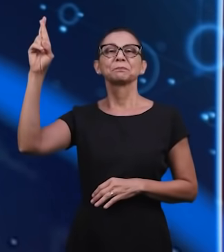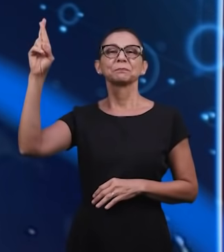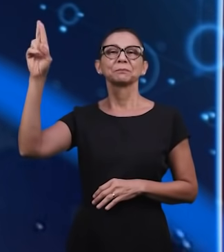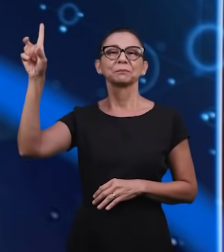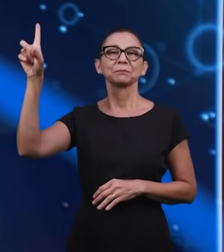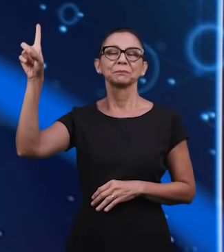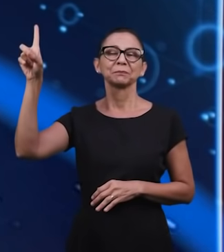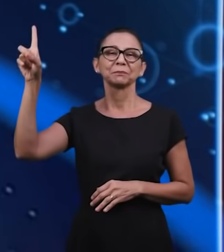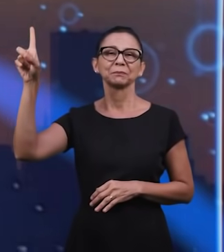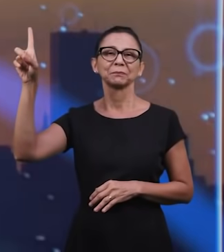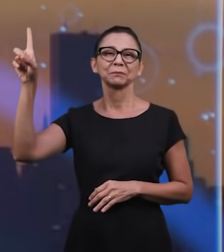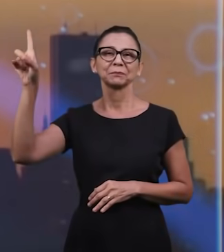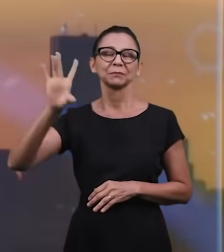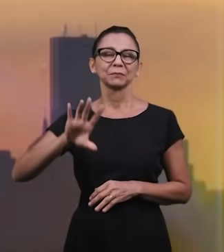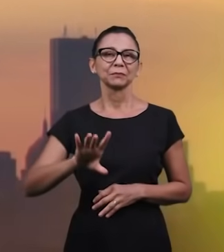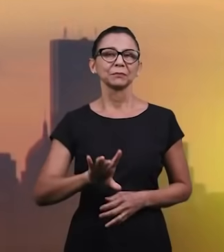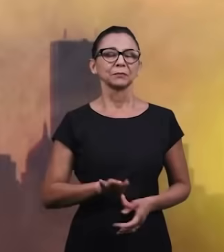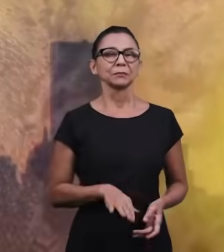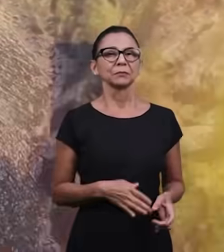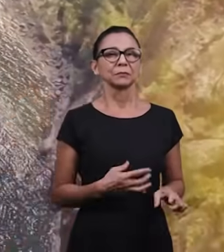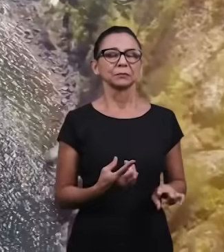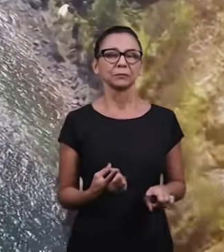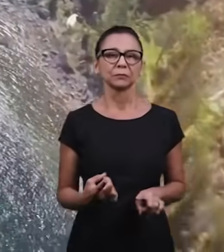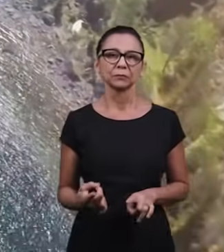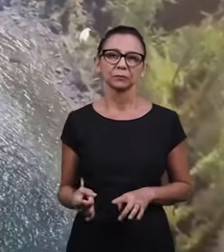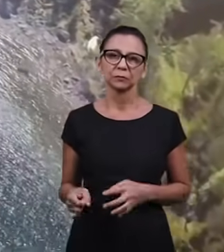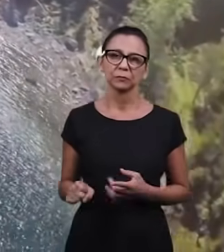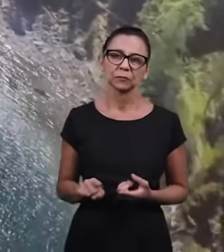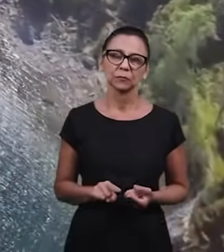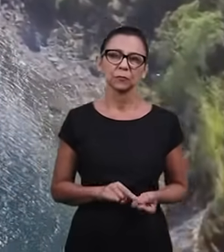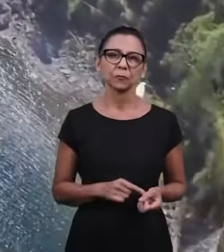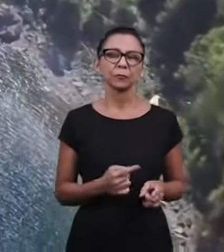o nome do Senhor nosso Deus.